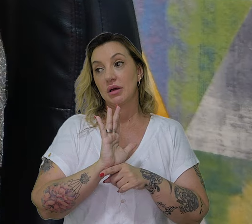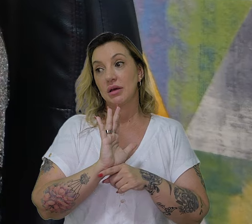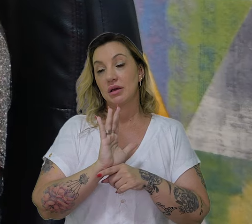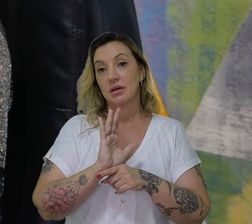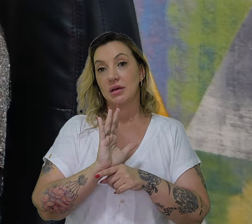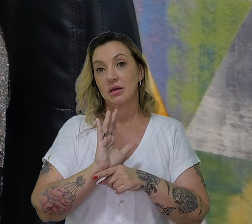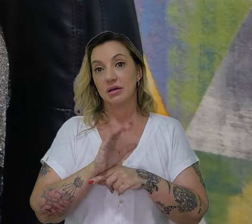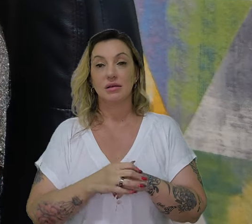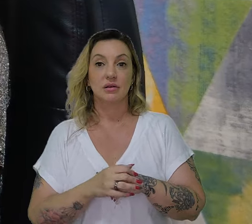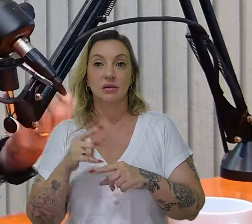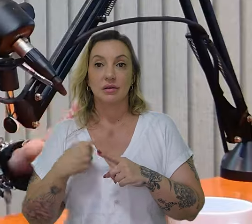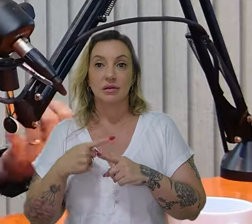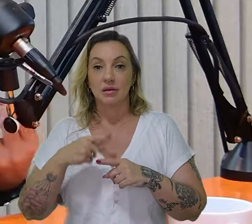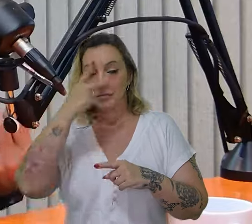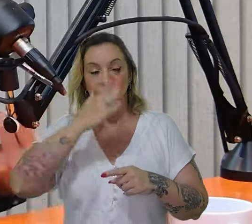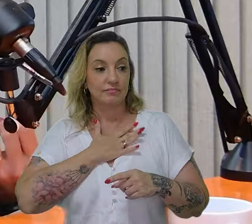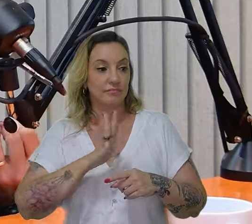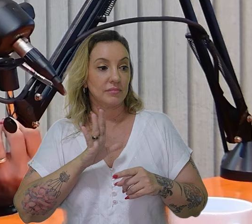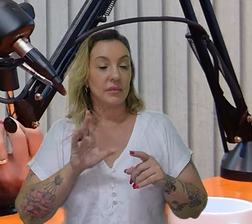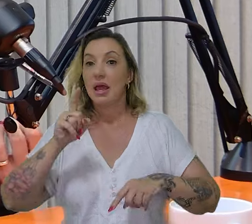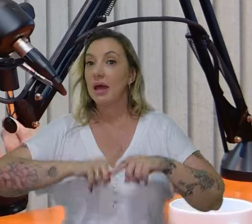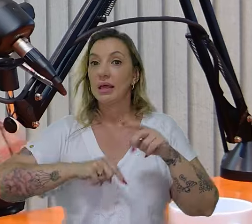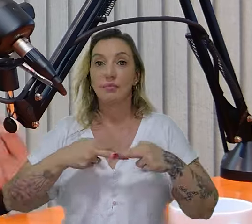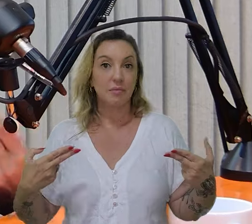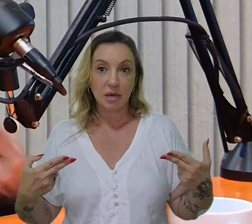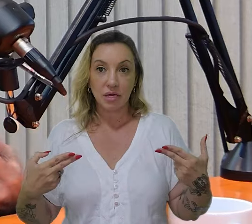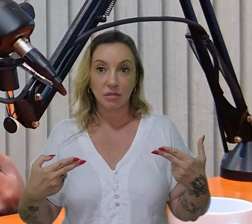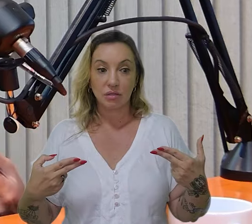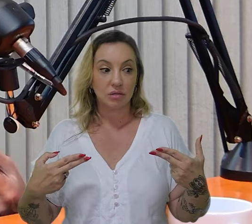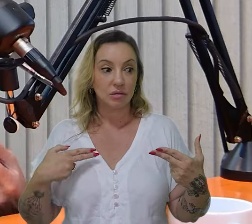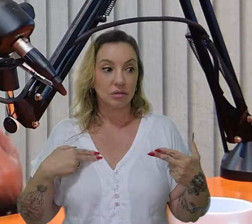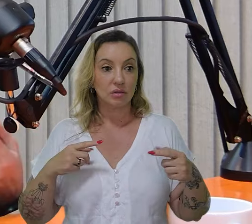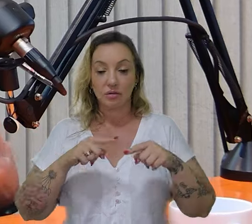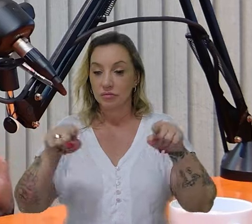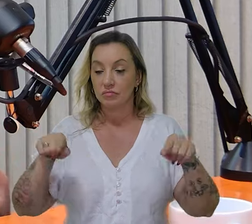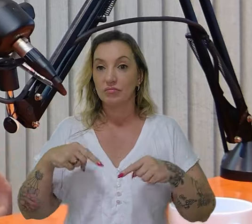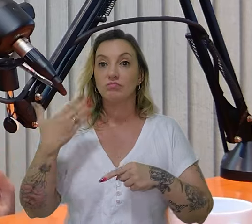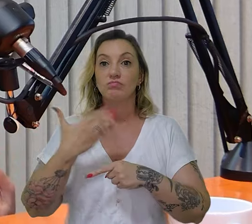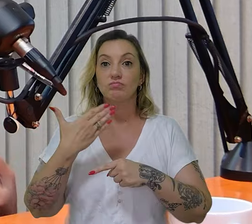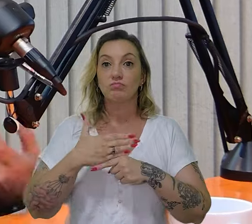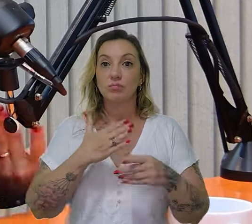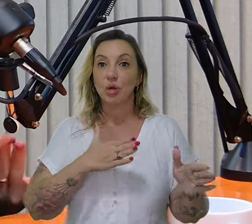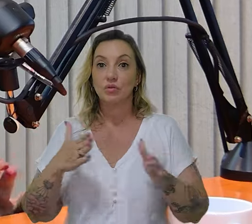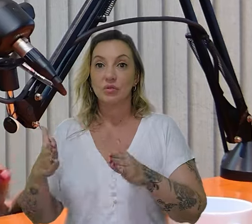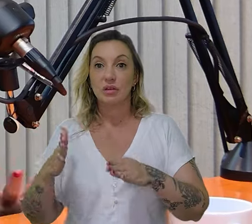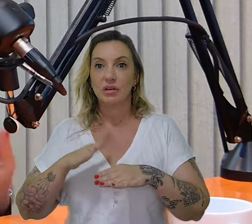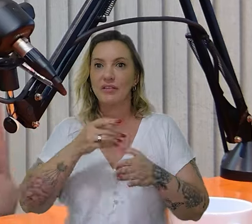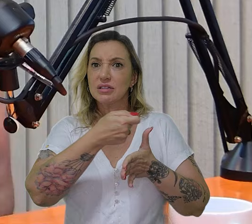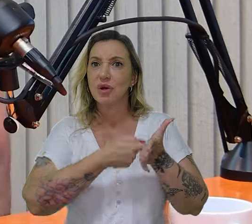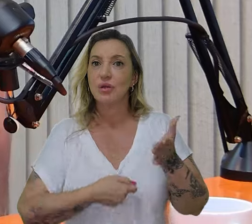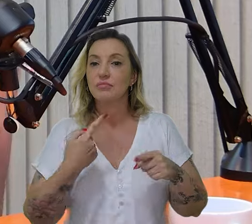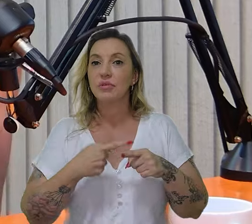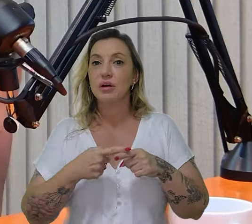jura porque se a pessoa não gosta de equipamento é não gosta de set não gosta de produção quer fazer roteiro Por que